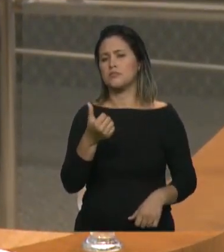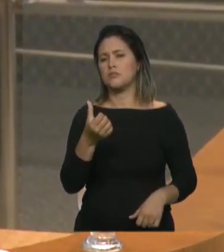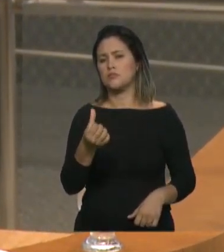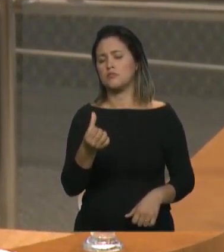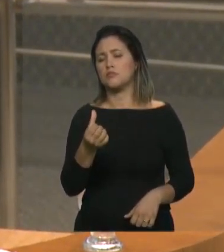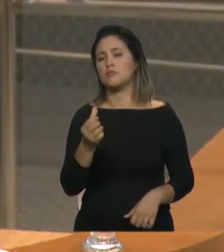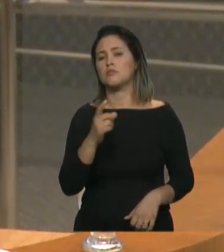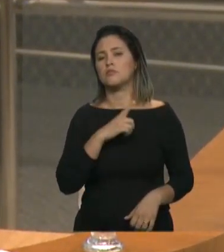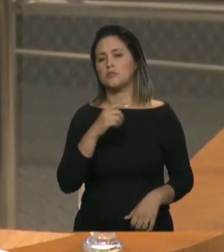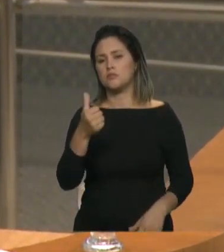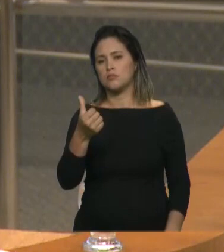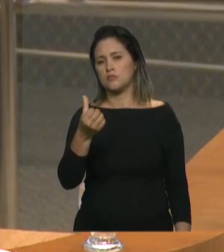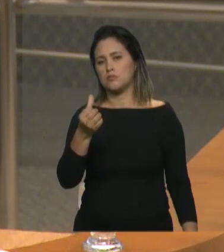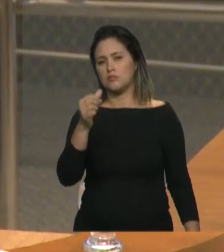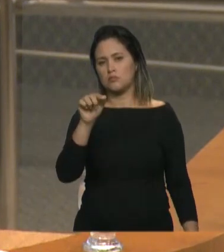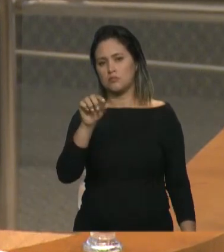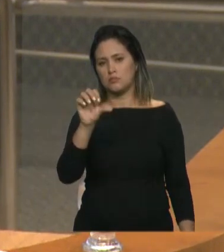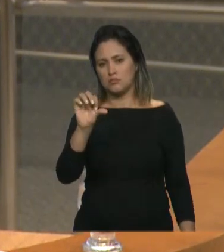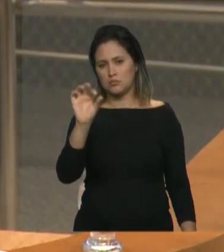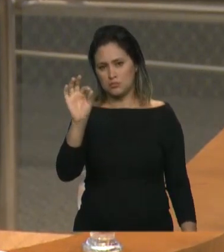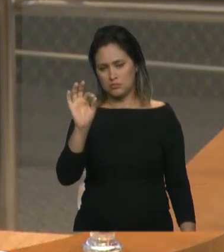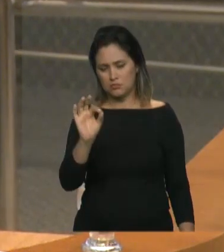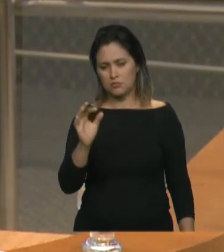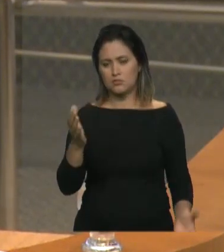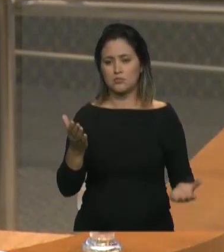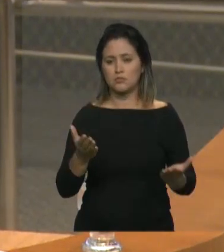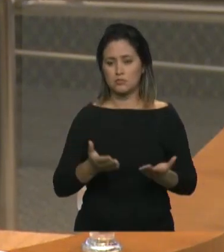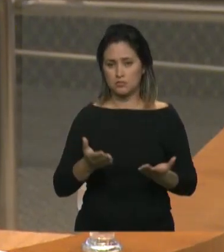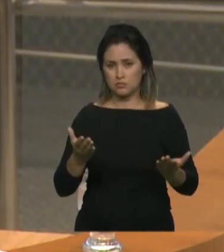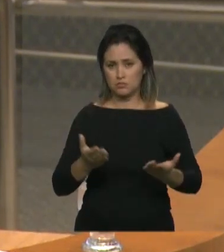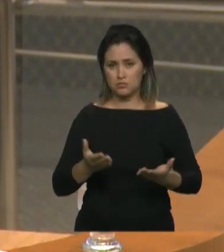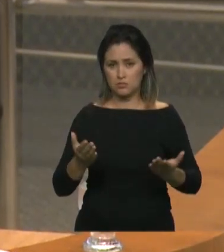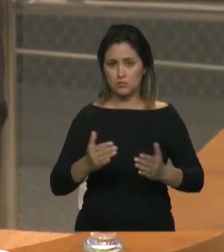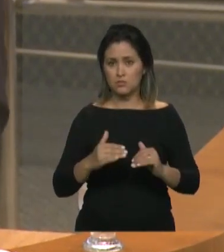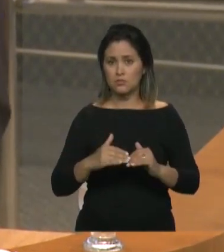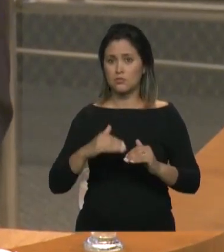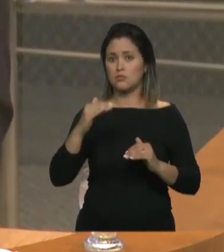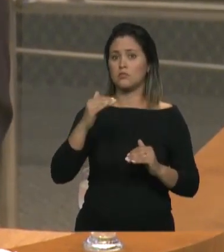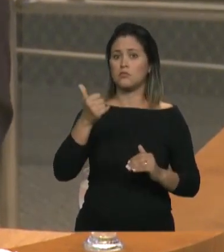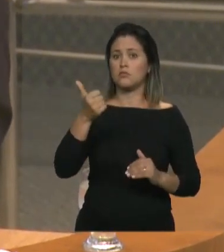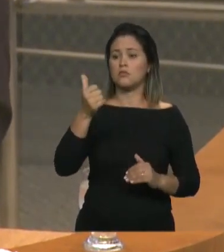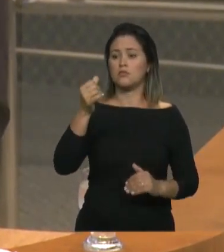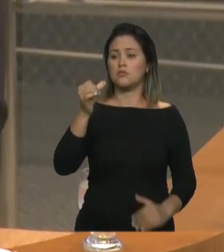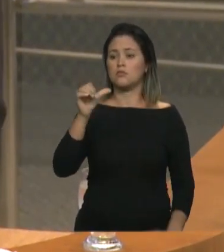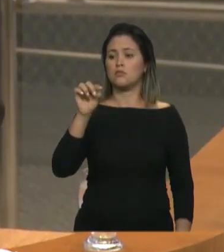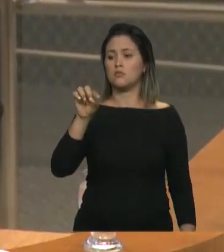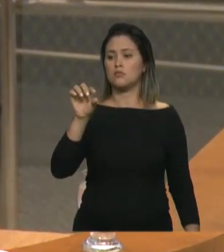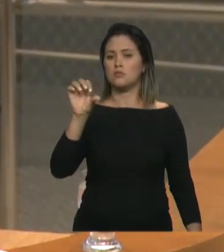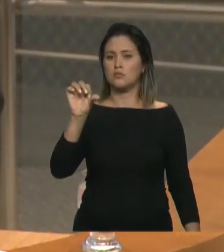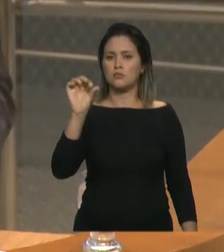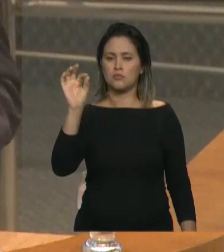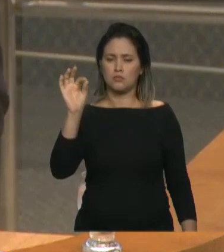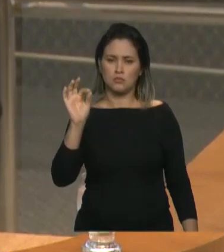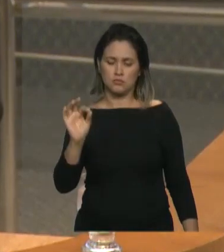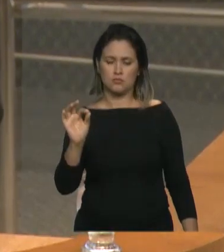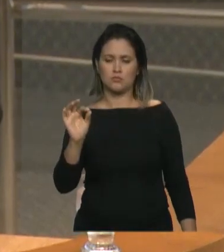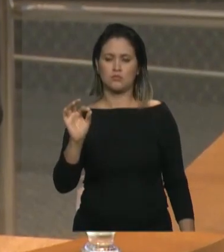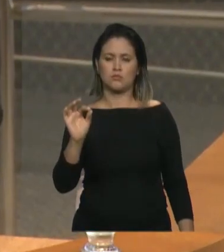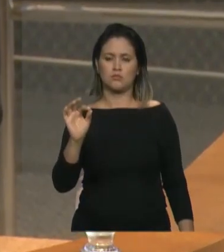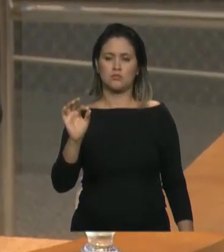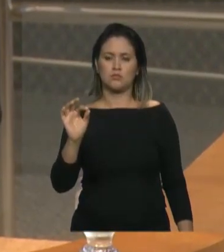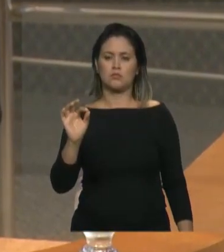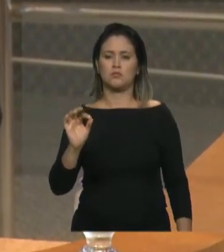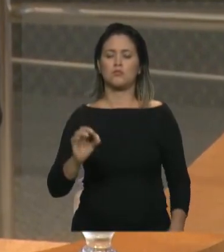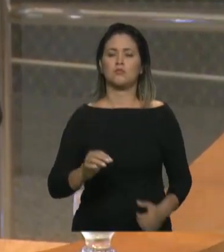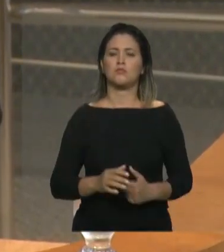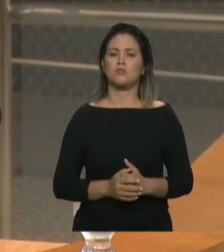16,9%. Agora, aumentou para 19,9%. Tendo um acréscimo